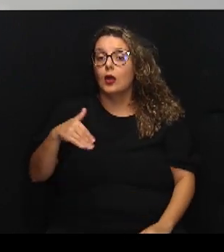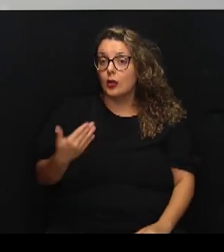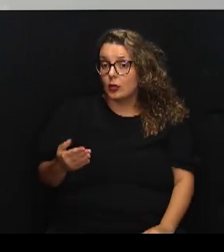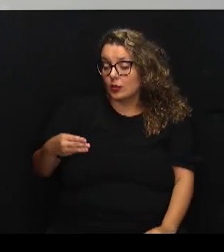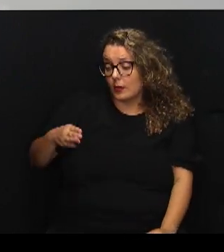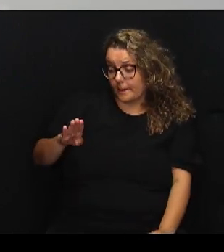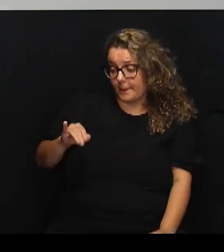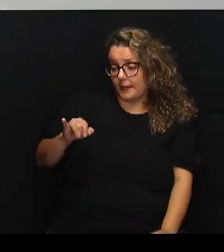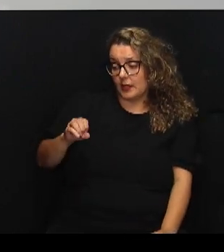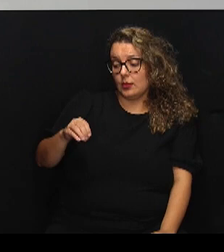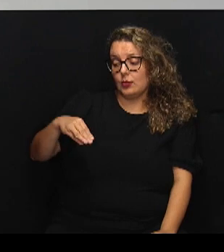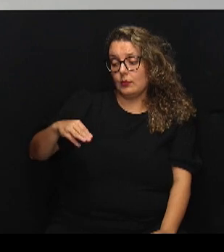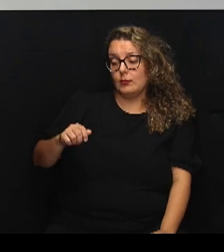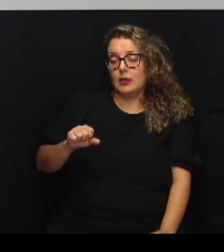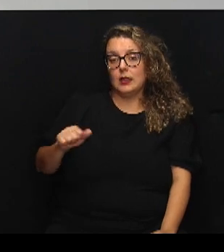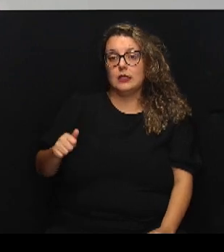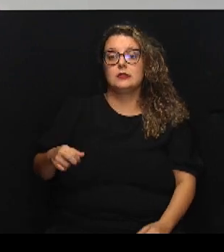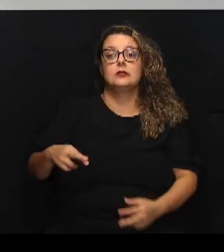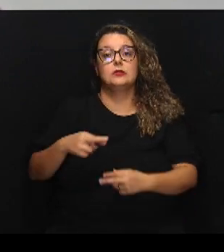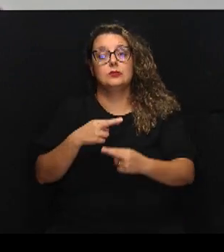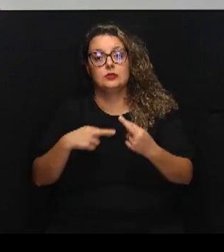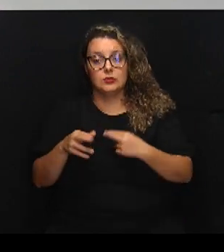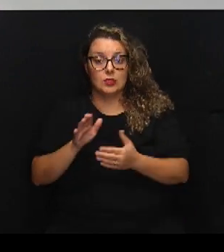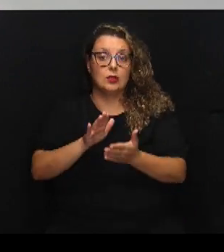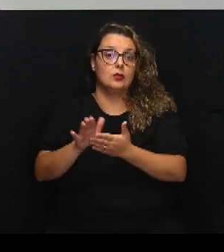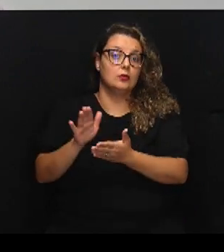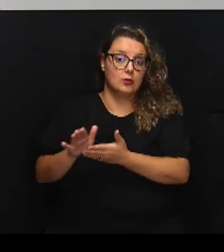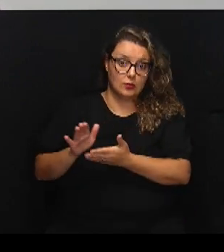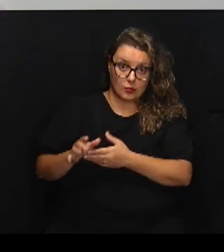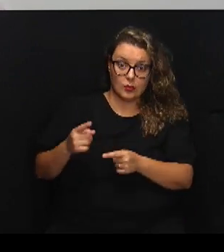Tá? Quando a gente vai para as biomassas, tem